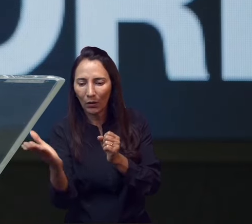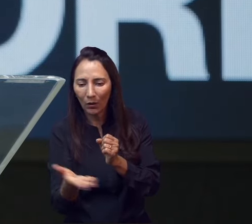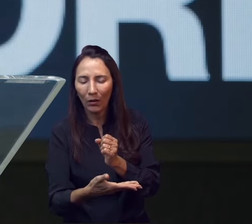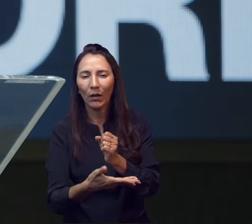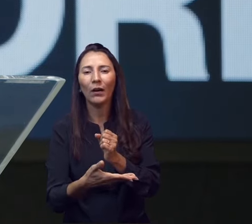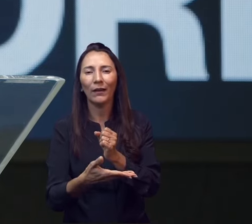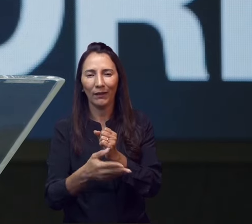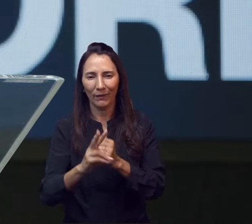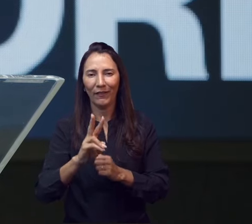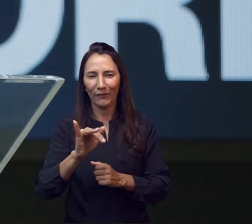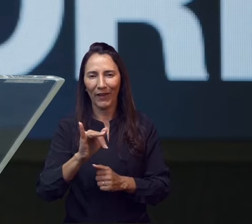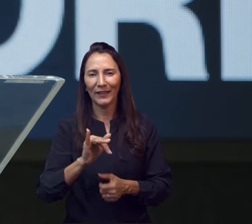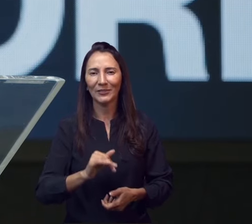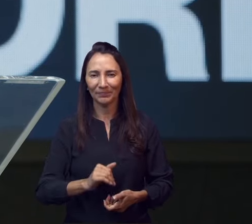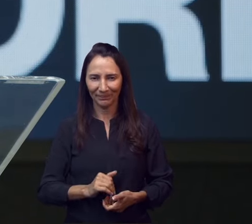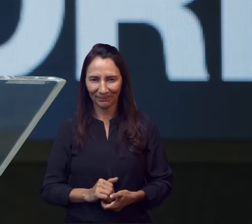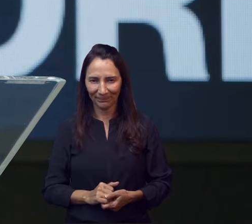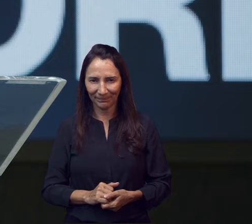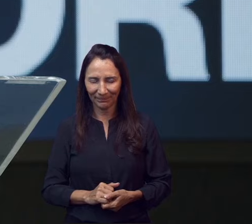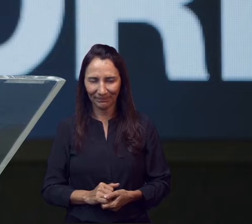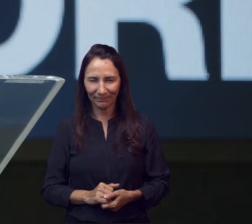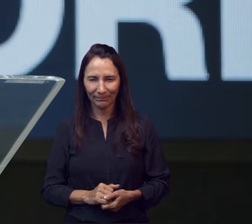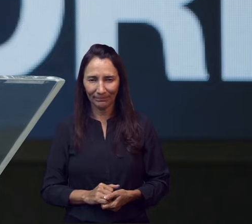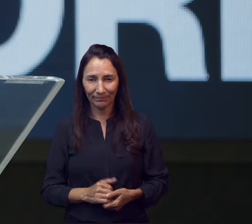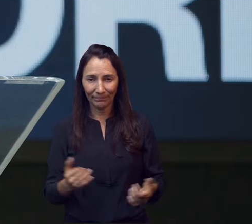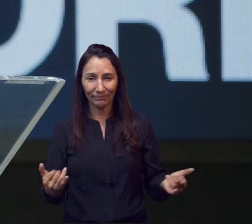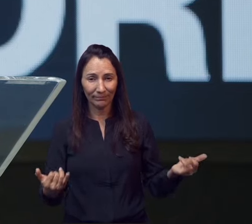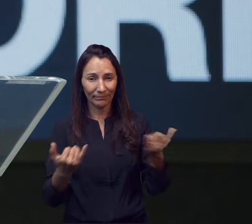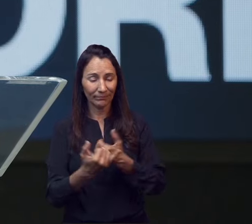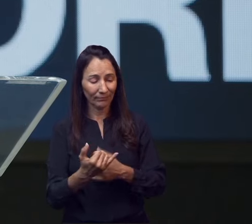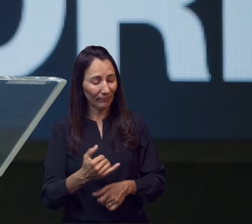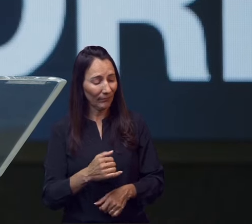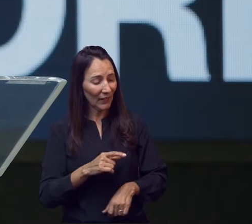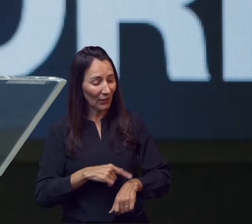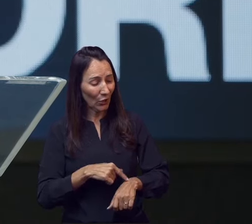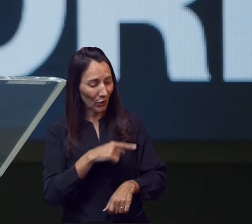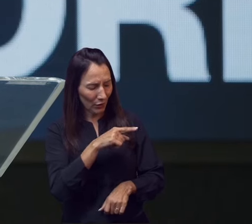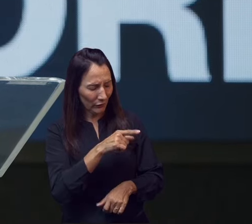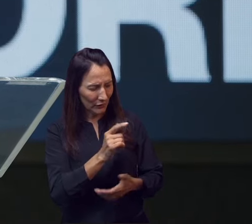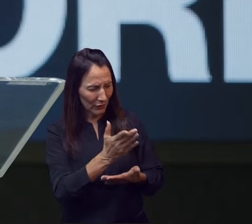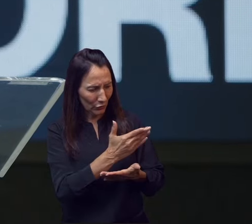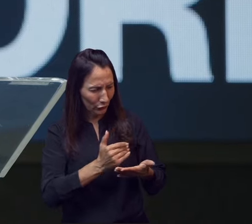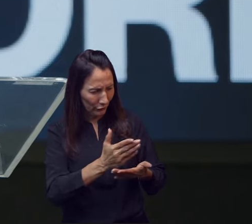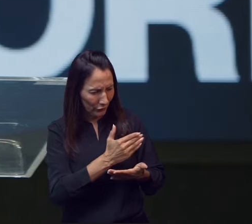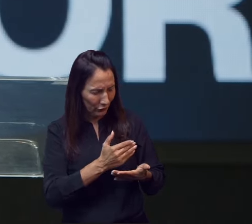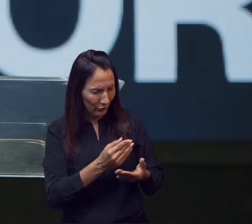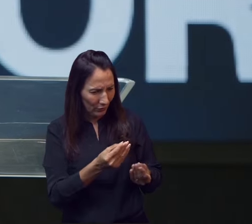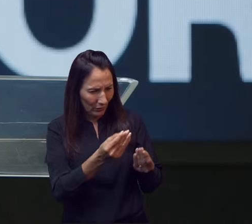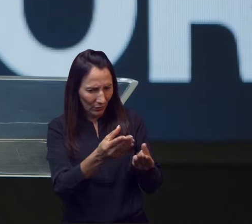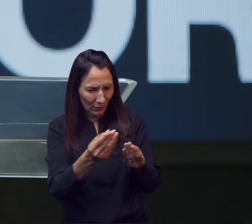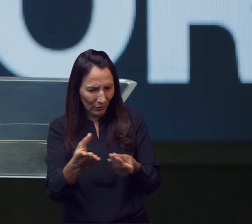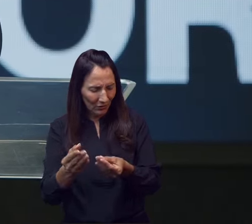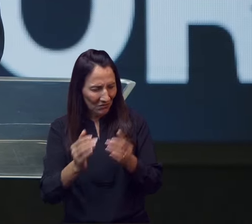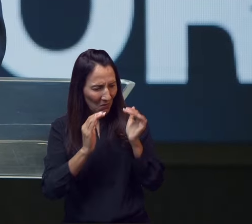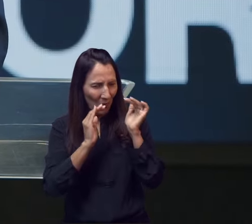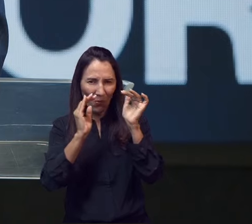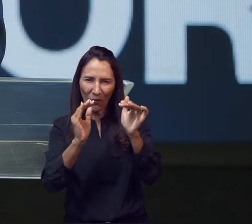vai colher olha para o seu irmão falar para ele quando você reparte com